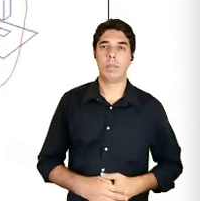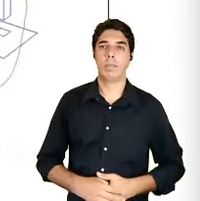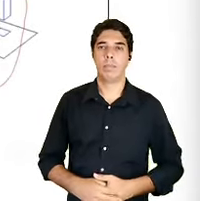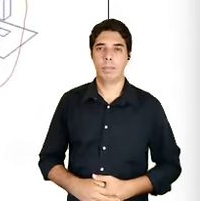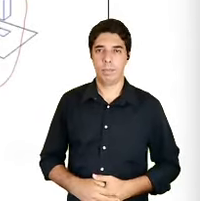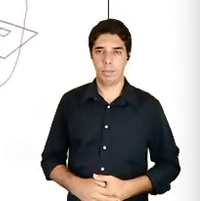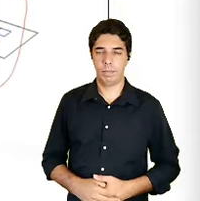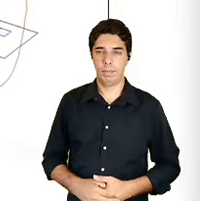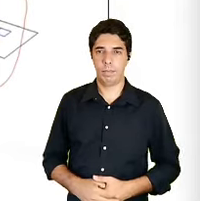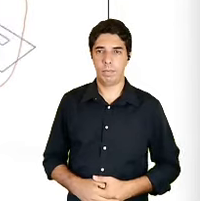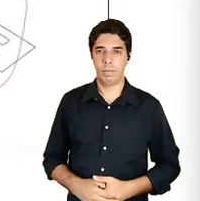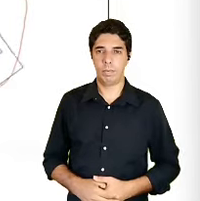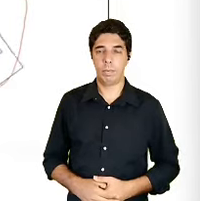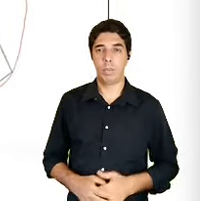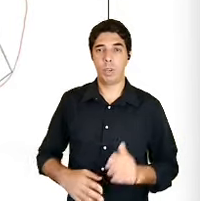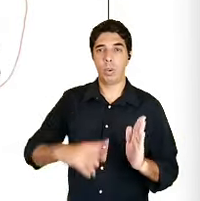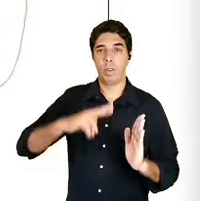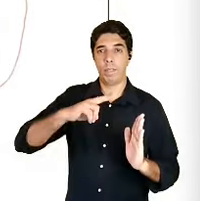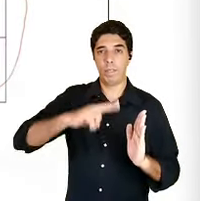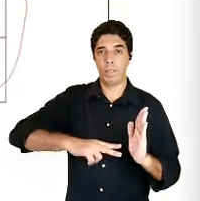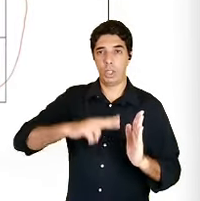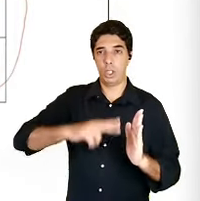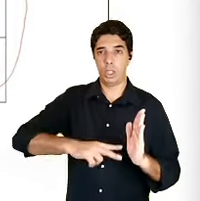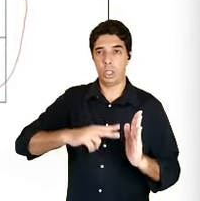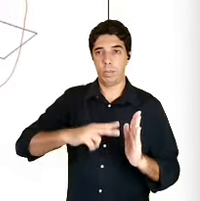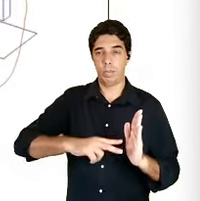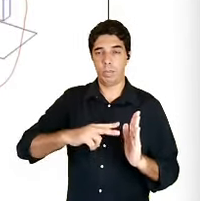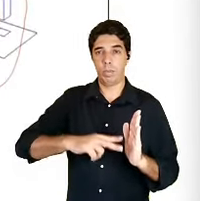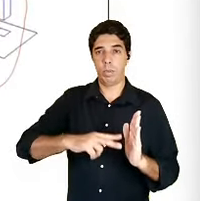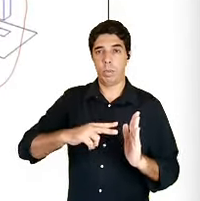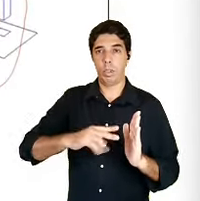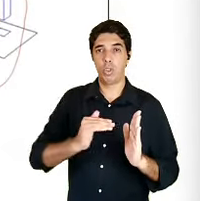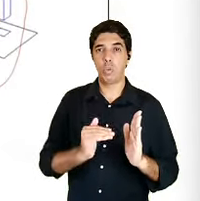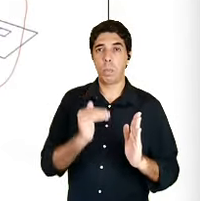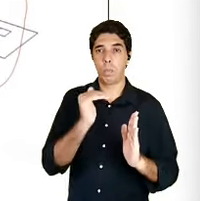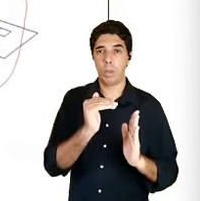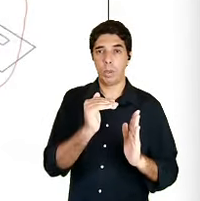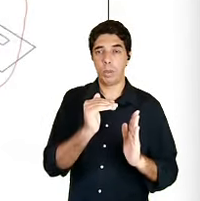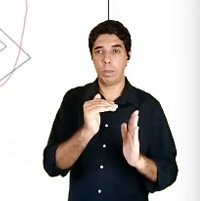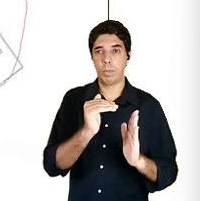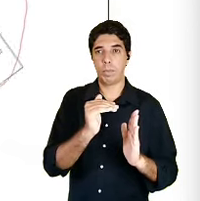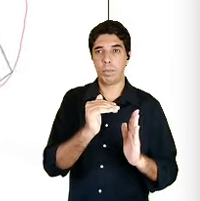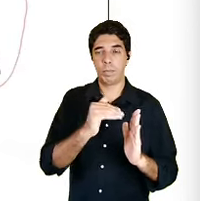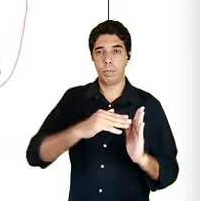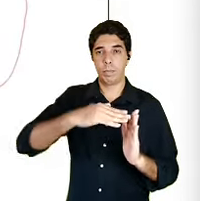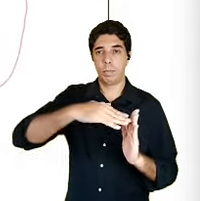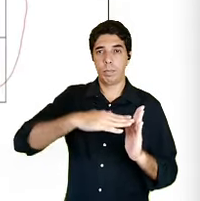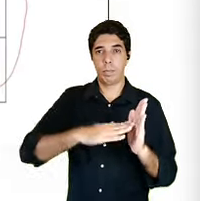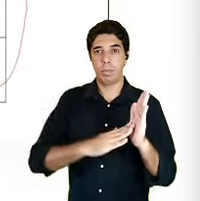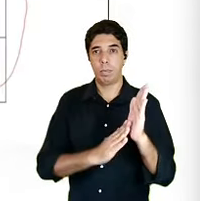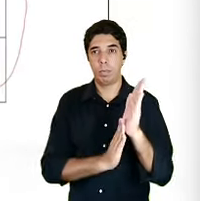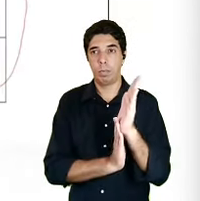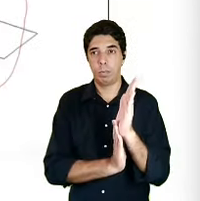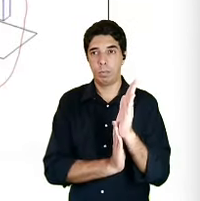diferente. Então, eu tenho aqui uma vista que eu chamo de vista superior e uma vista frontal do